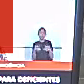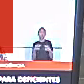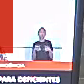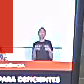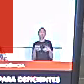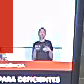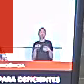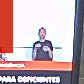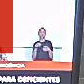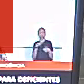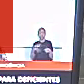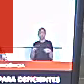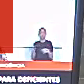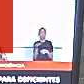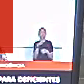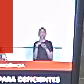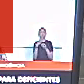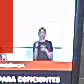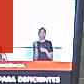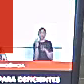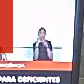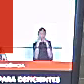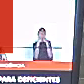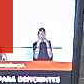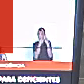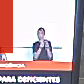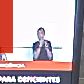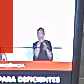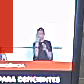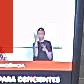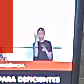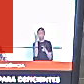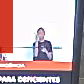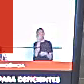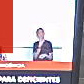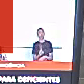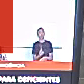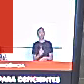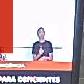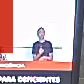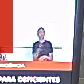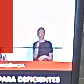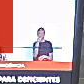para respeitar a pessoa com deficiência. Lembrando